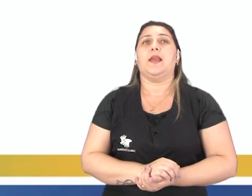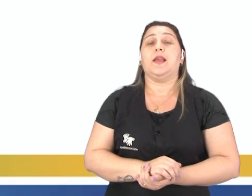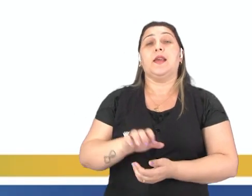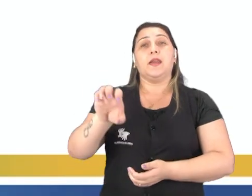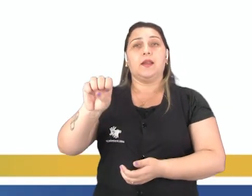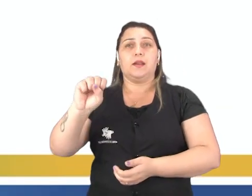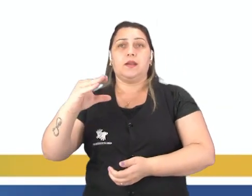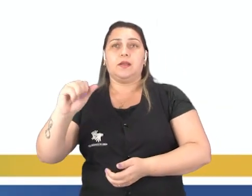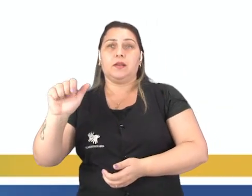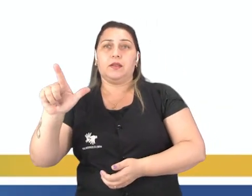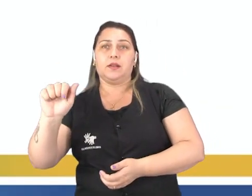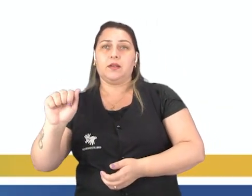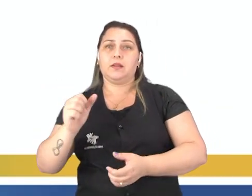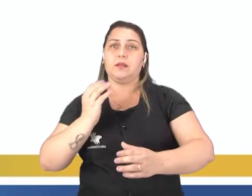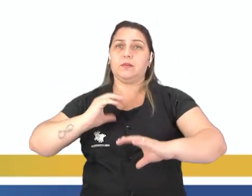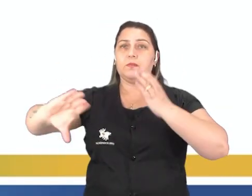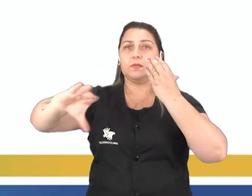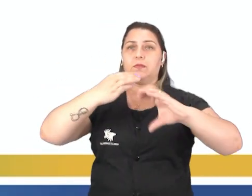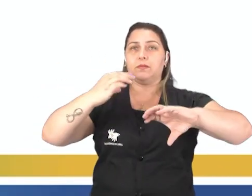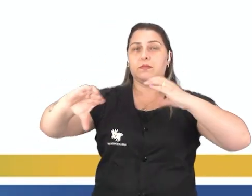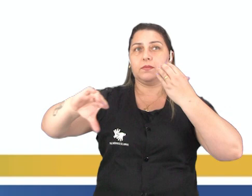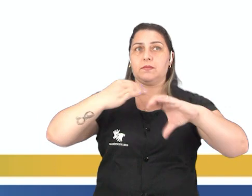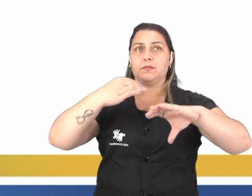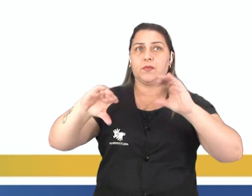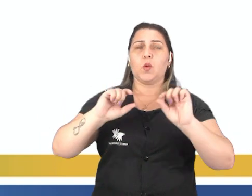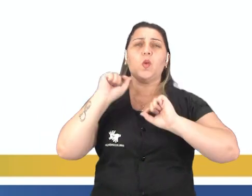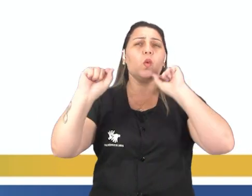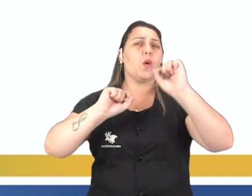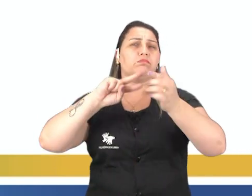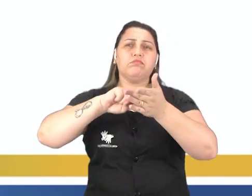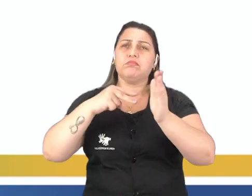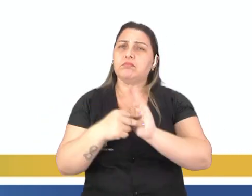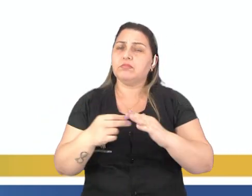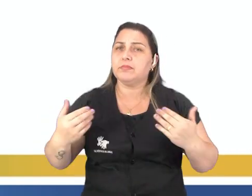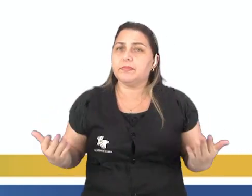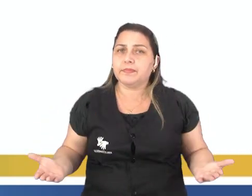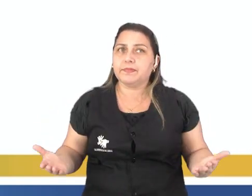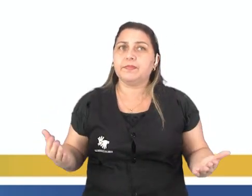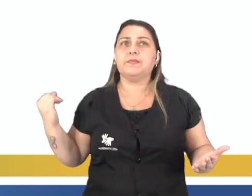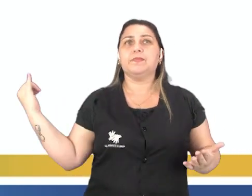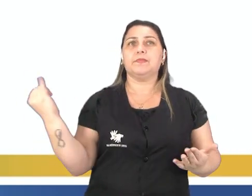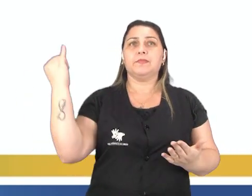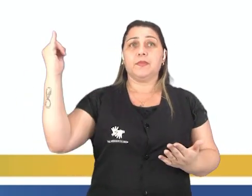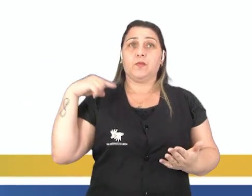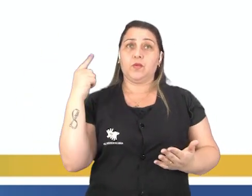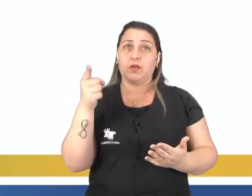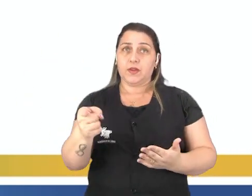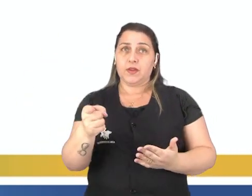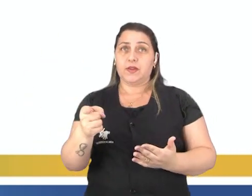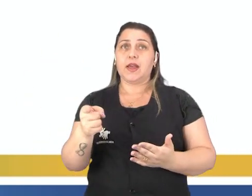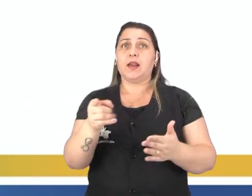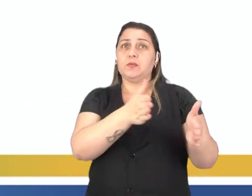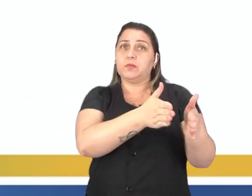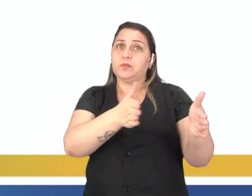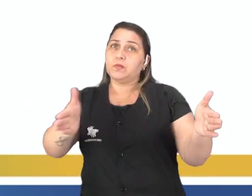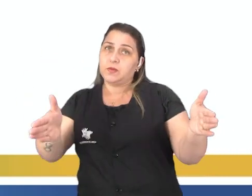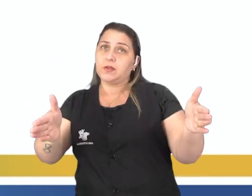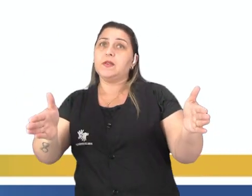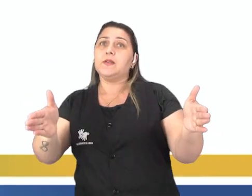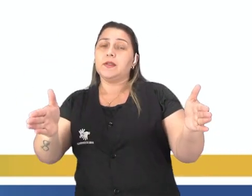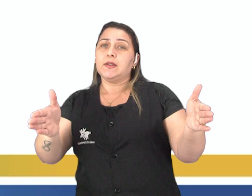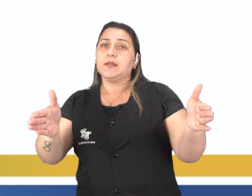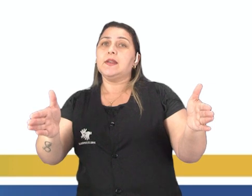Aí nós temos a escala musical. O que é essa escala musical? É importante você dominar a